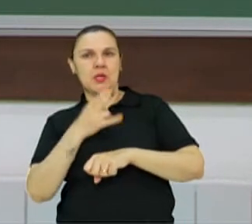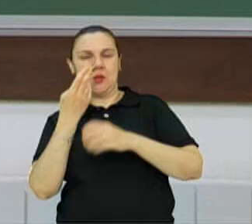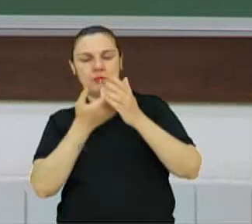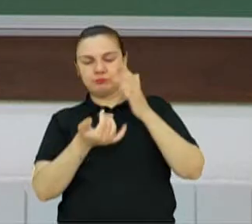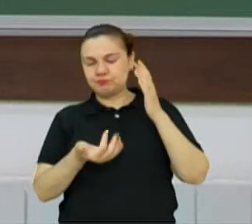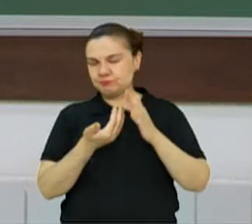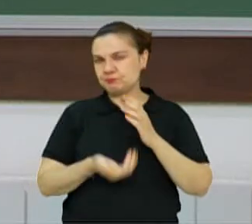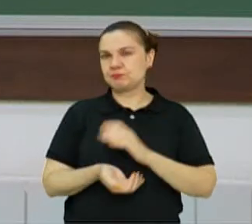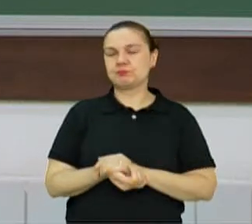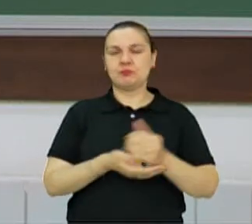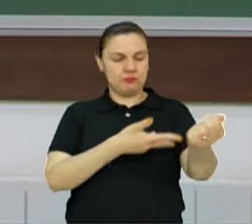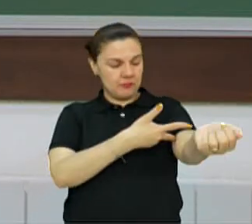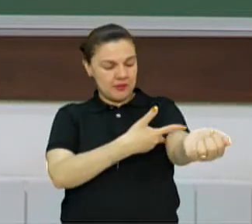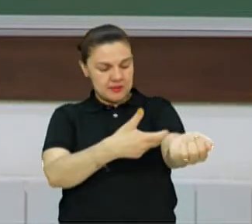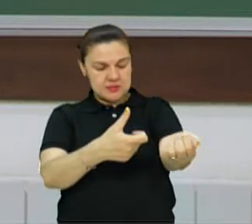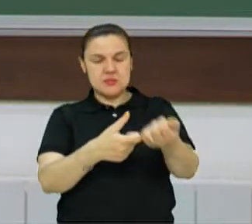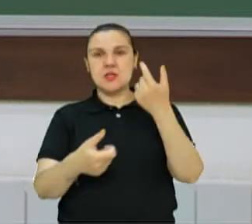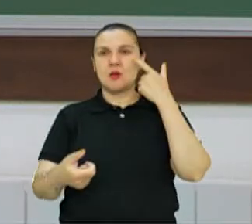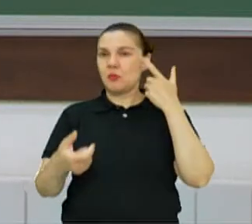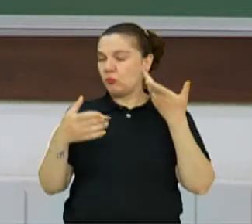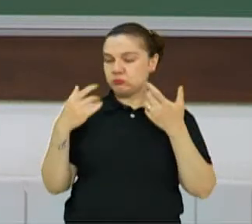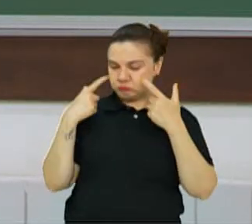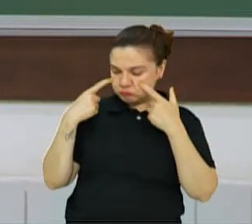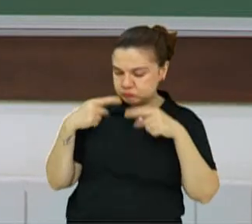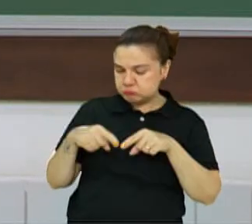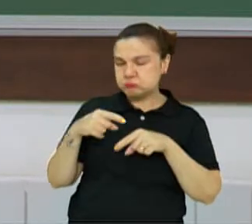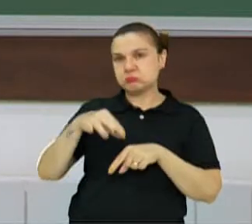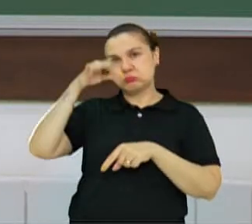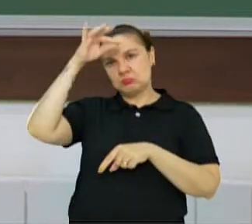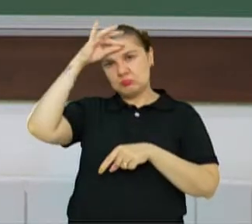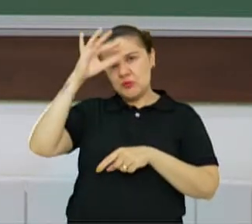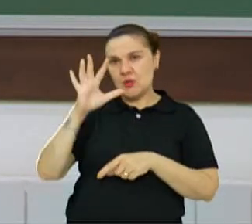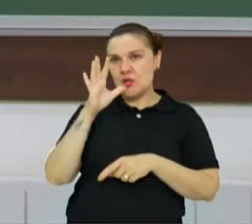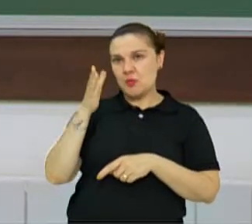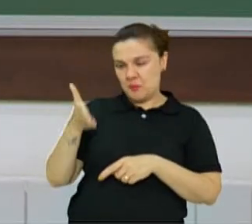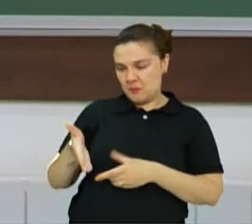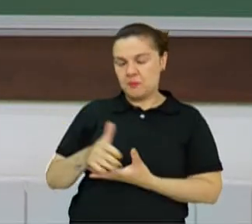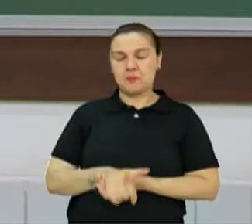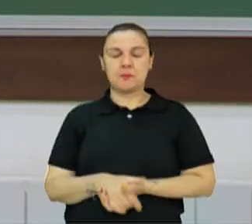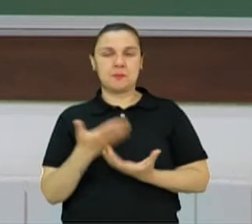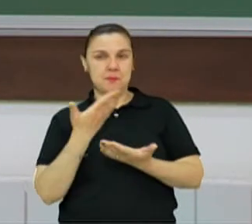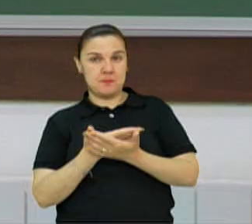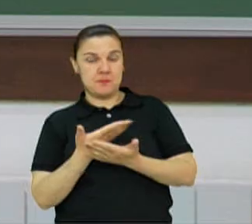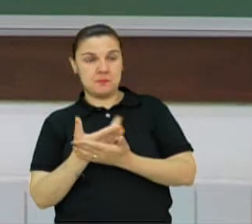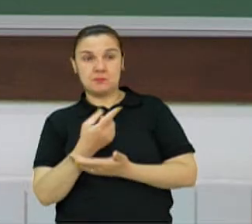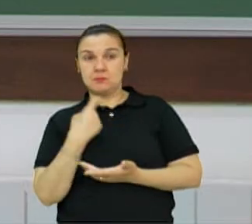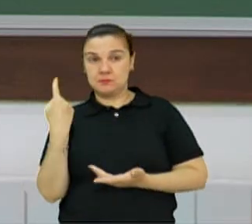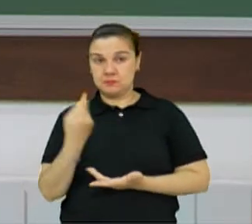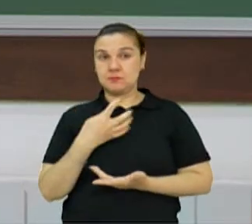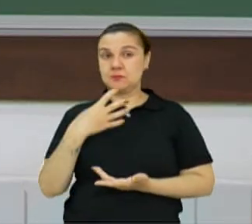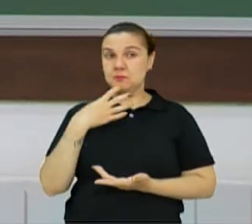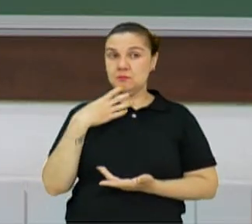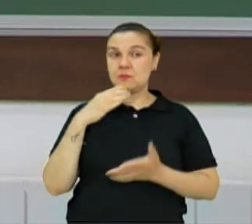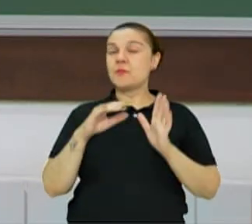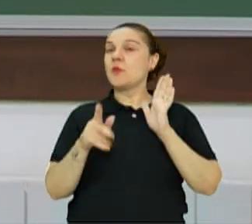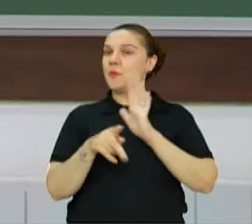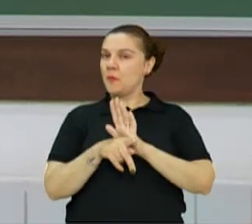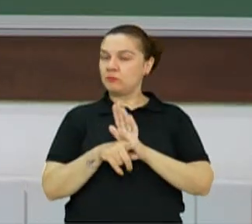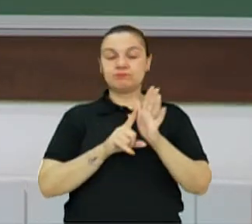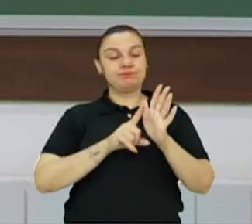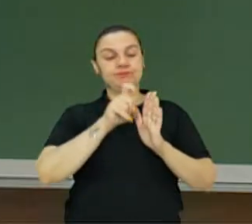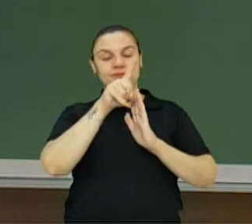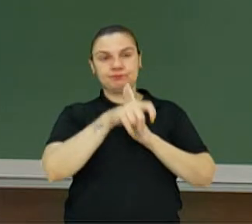sangue, né? Uma análise na área genital. Nessa aula, então, a gente conheceu as bacterianas, falamos da sífilis,